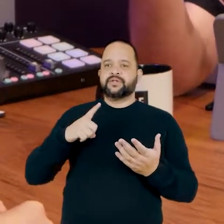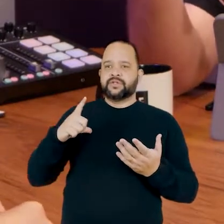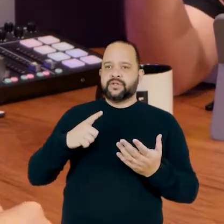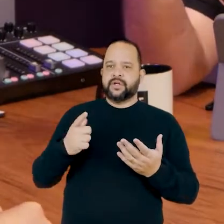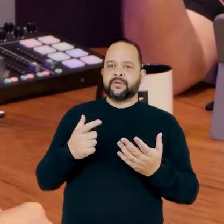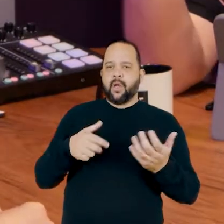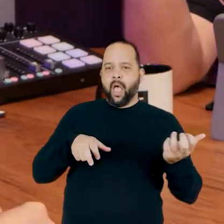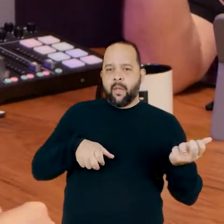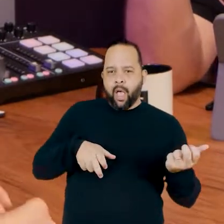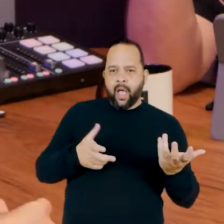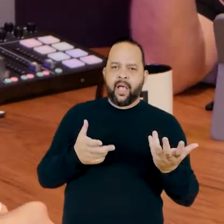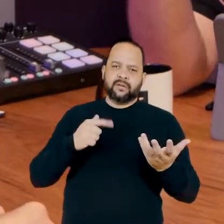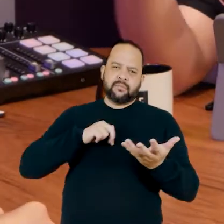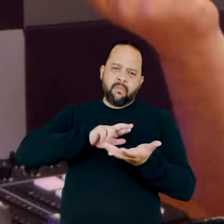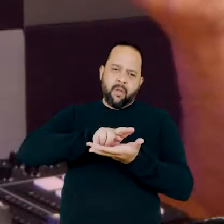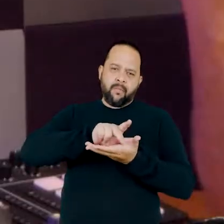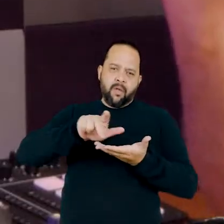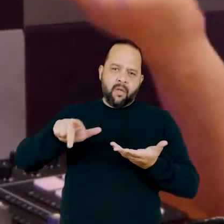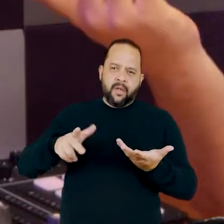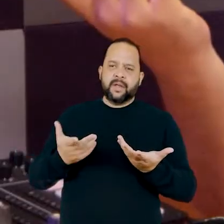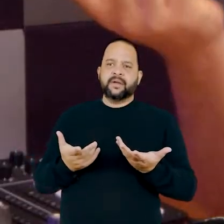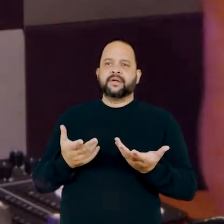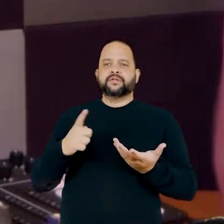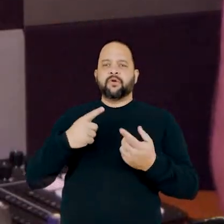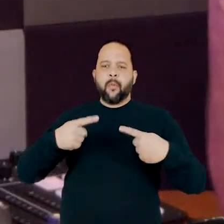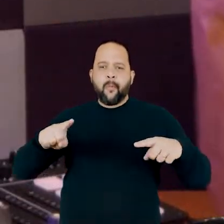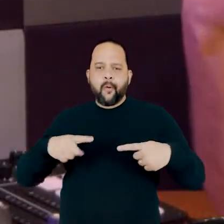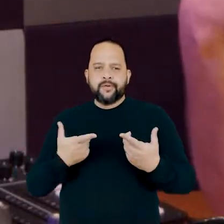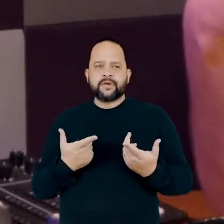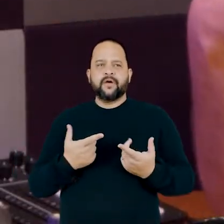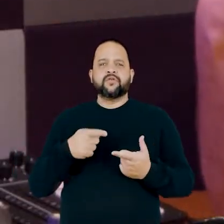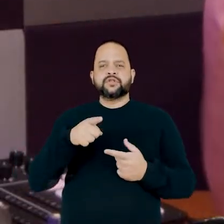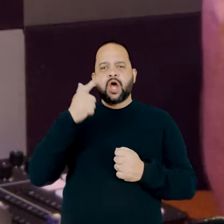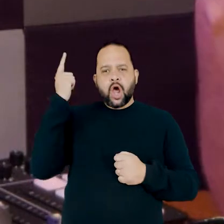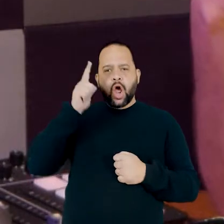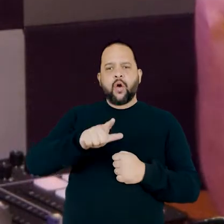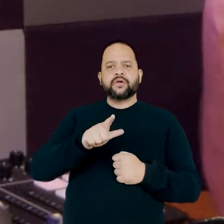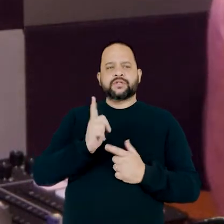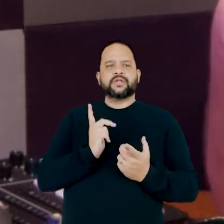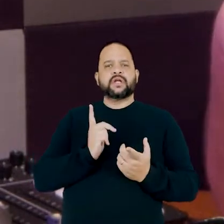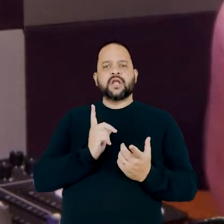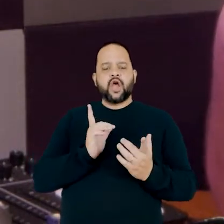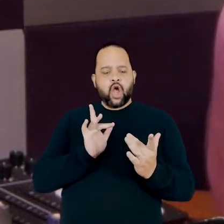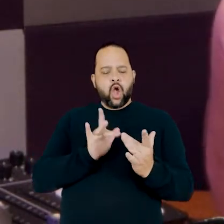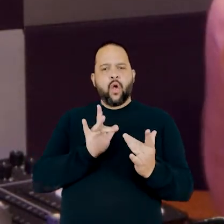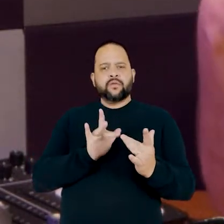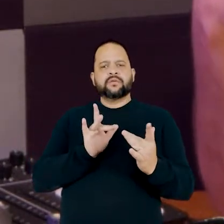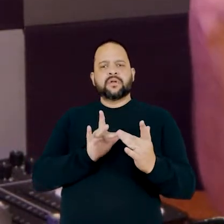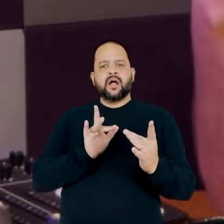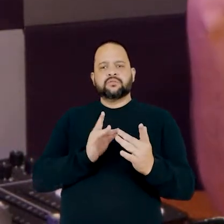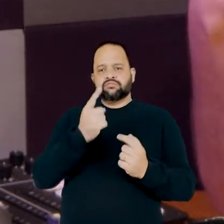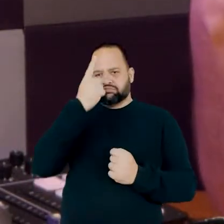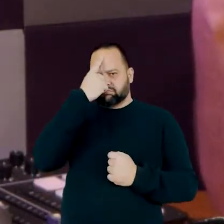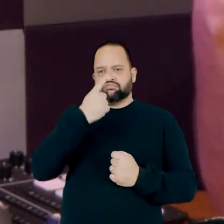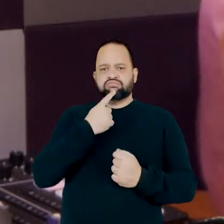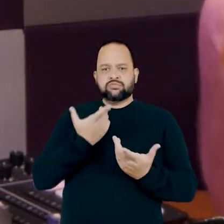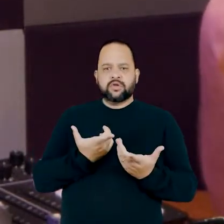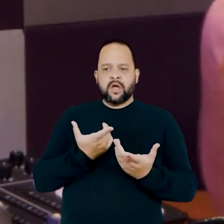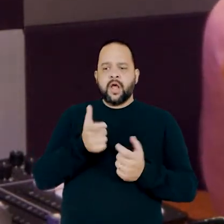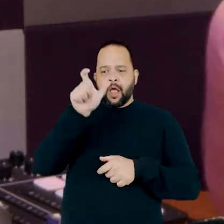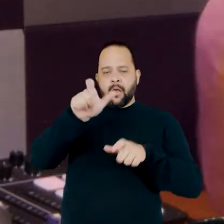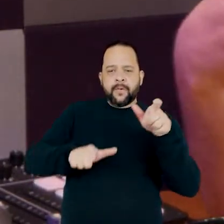baixo, aí tinha Tire Tal Música, e aí você conseguia chegar nesse público, né? Porque é o cara que está